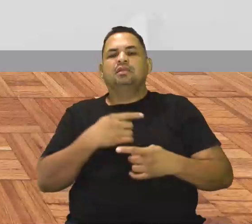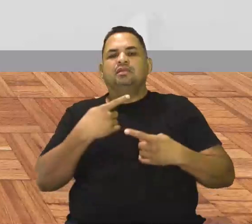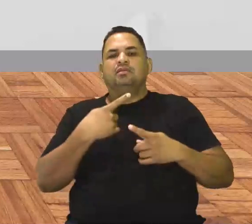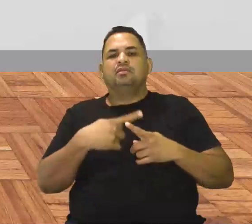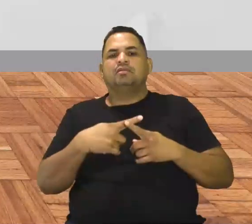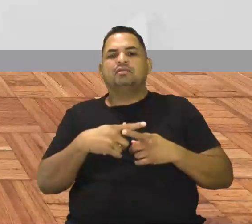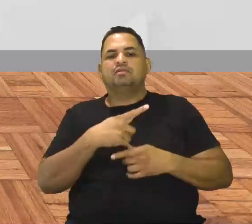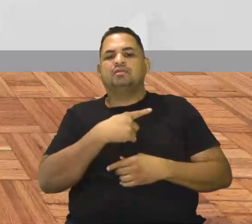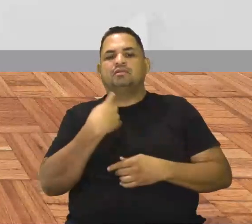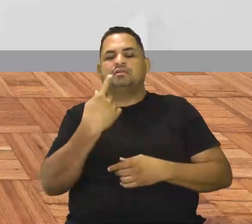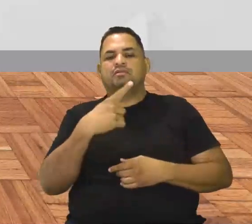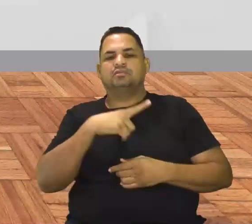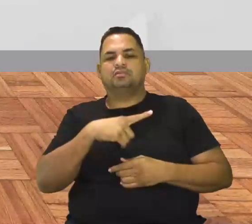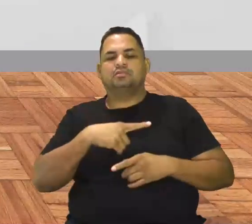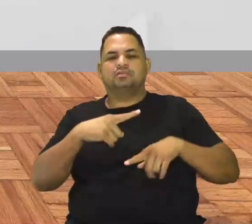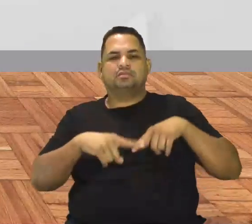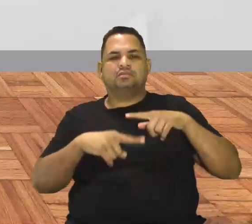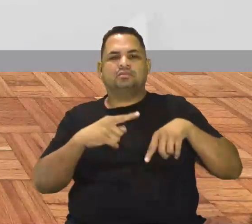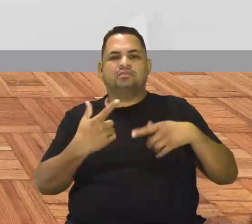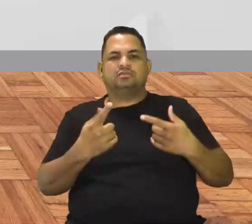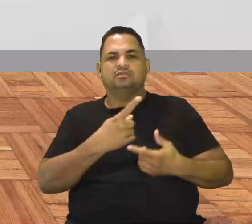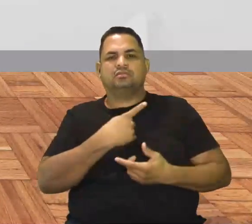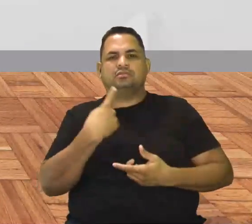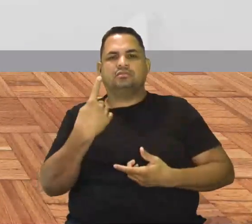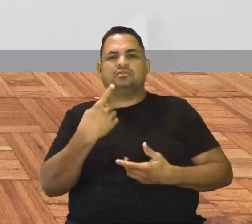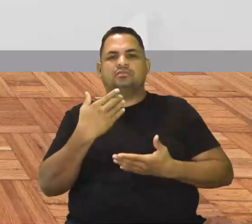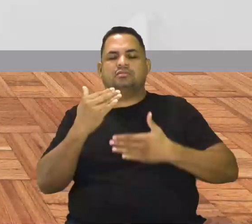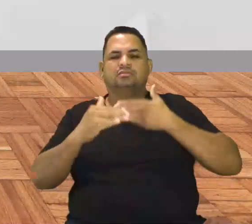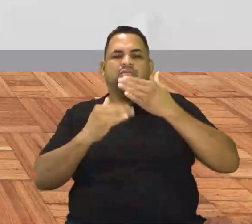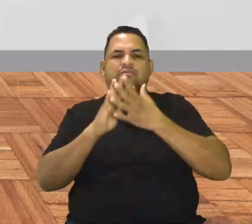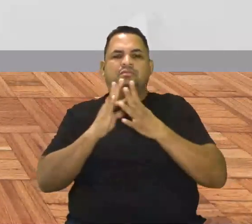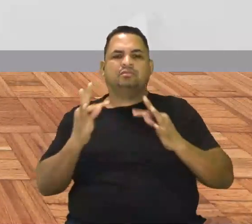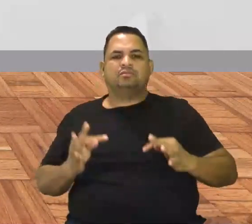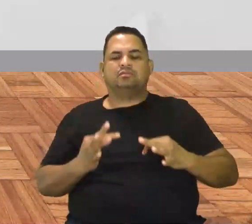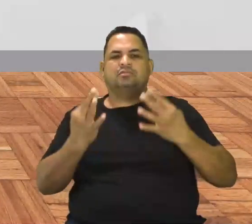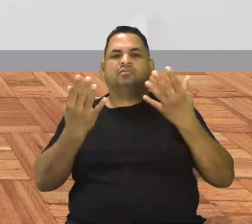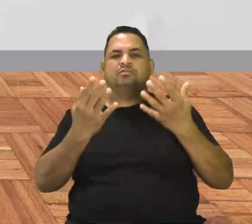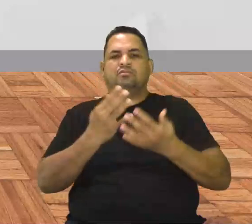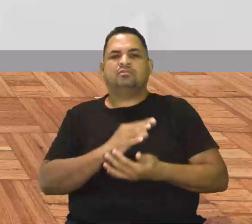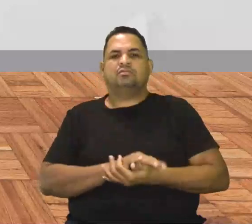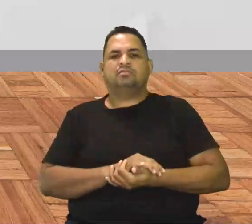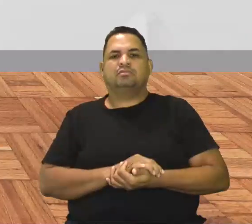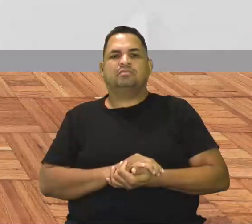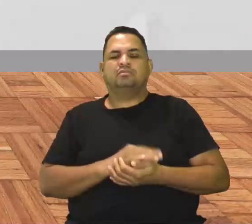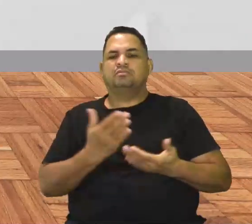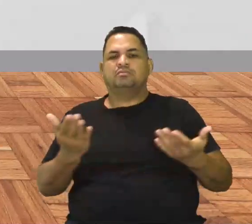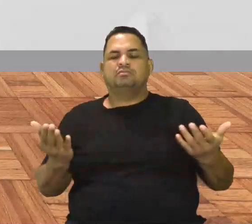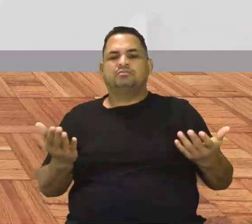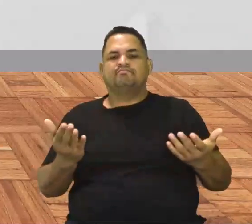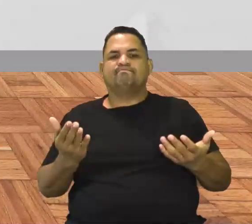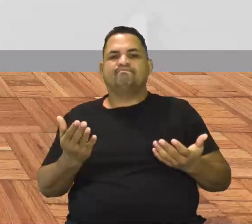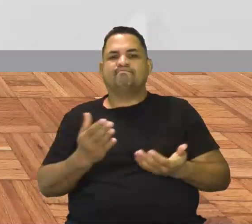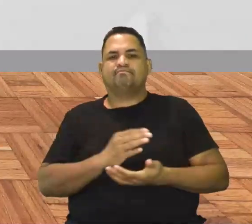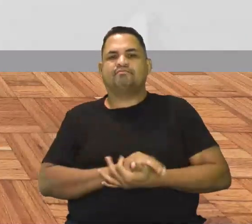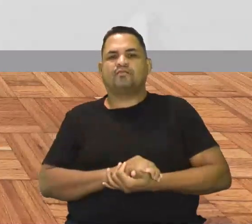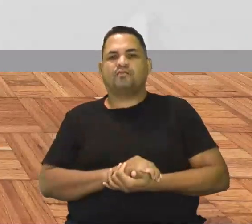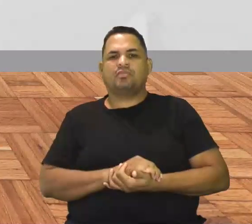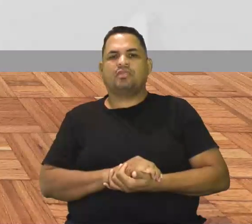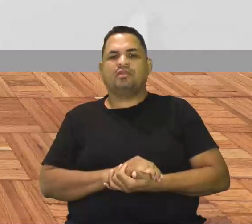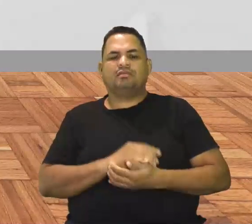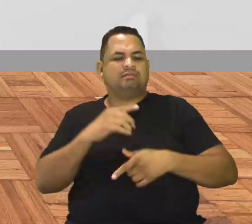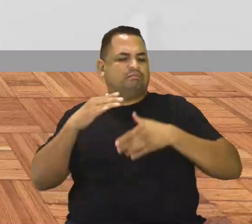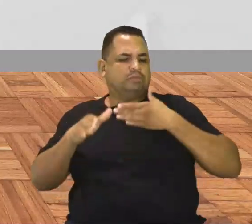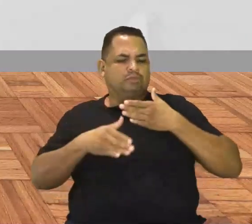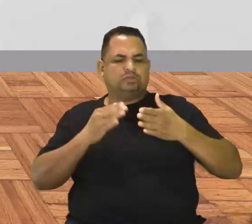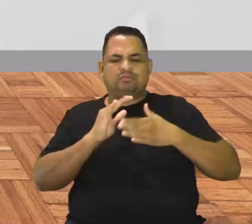nós já temos a matéria-prima. Imagina, nós desenvolvemos tecnologia, nós vamos estourar de